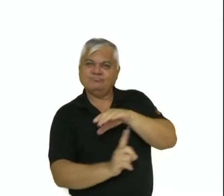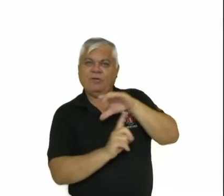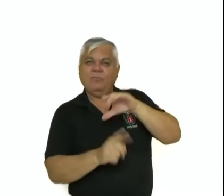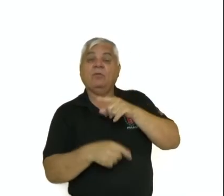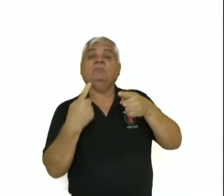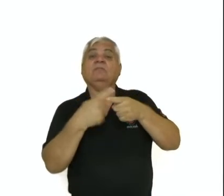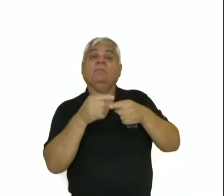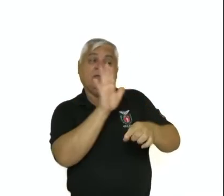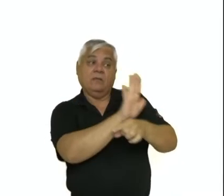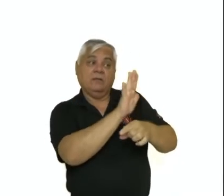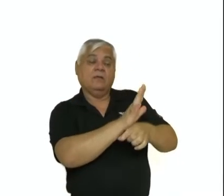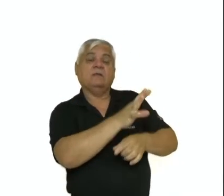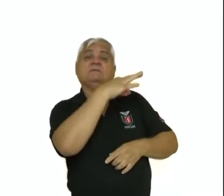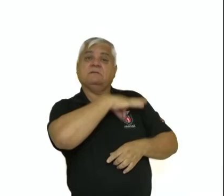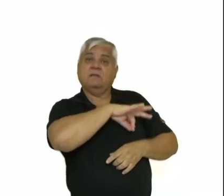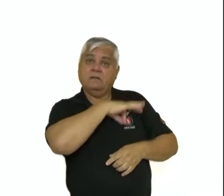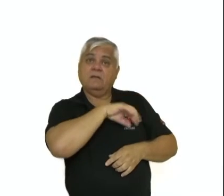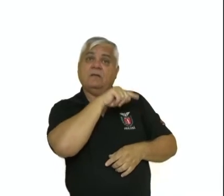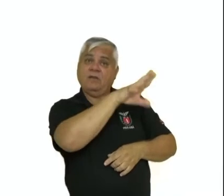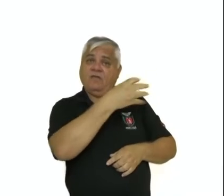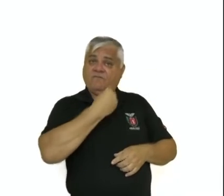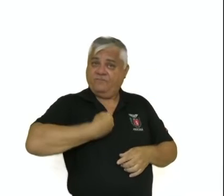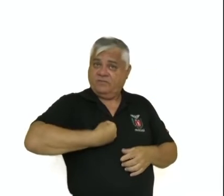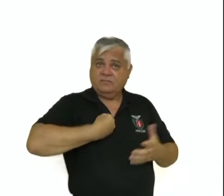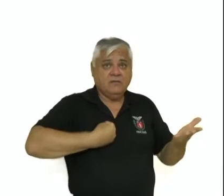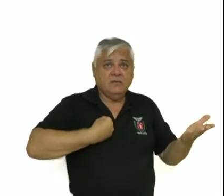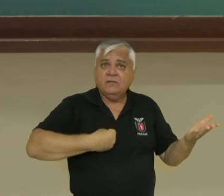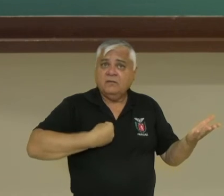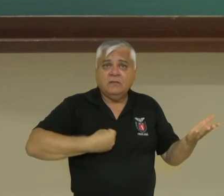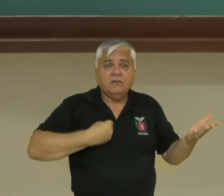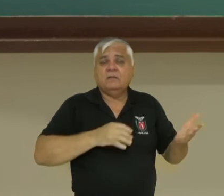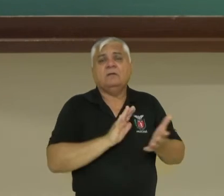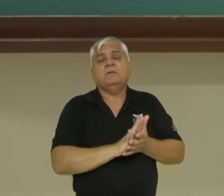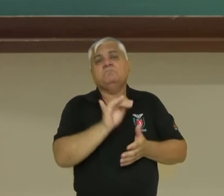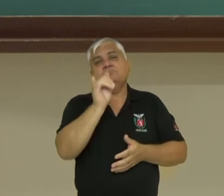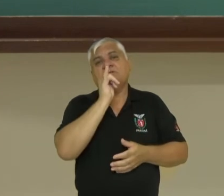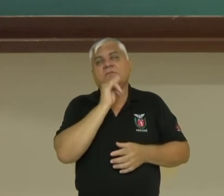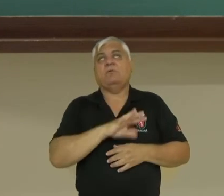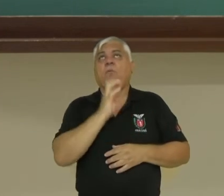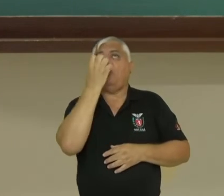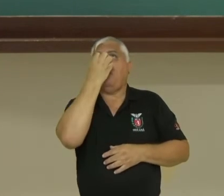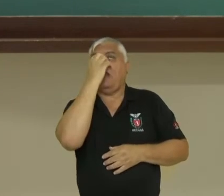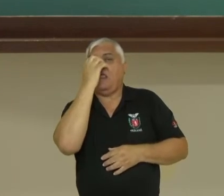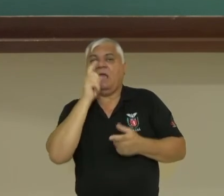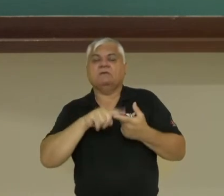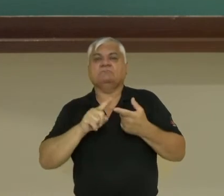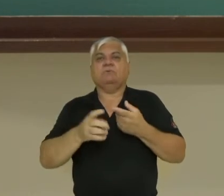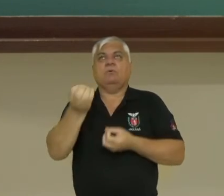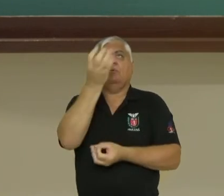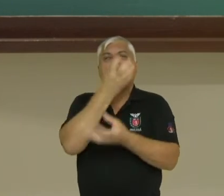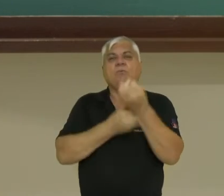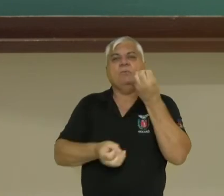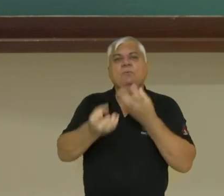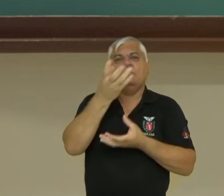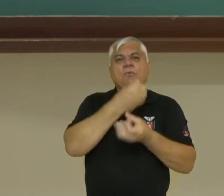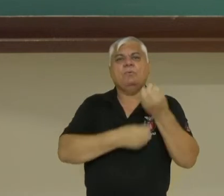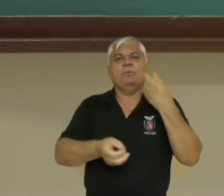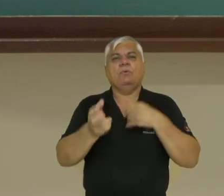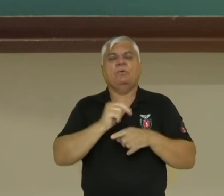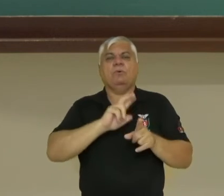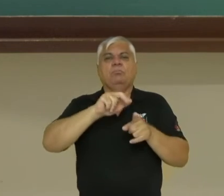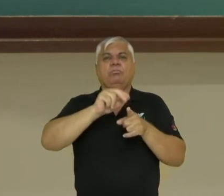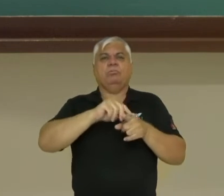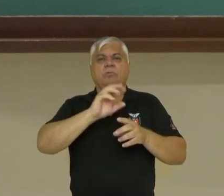consigam também sobreviver da sua arte. Pensa, né? Um palhaço, um acrobata, um malabarista, né?